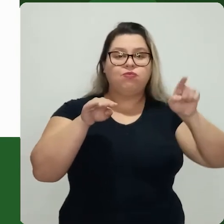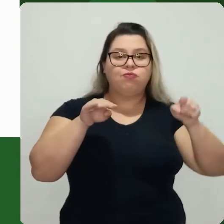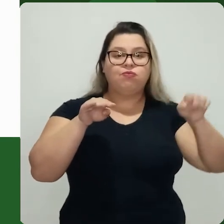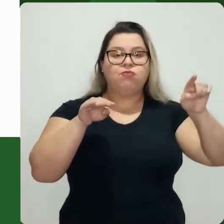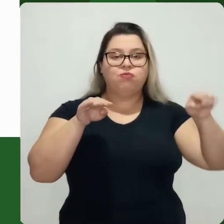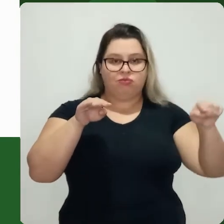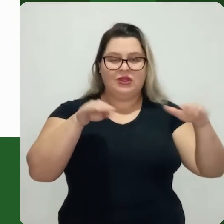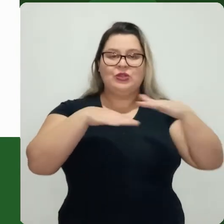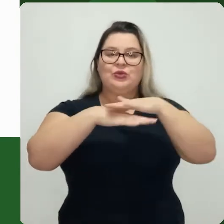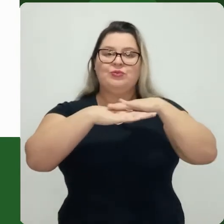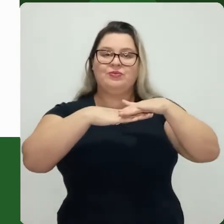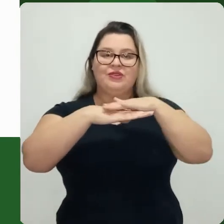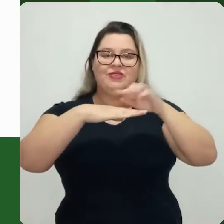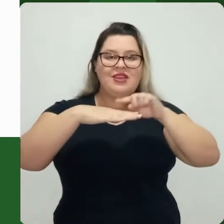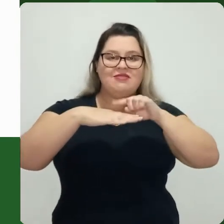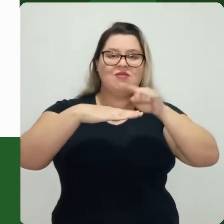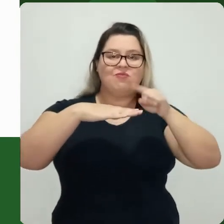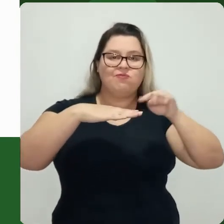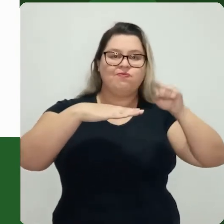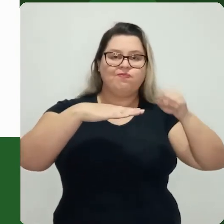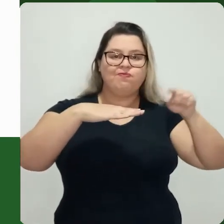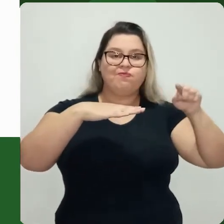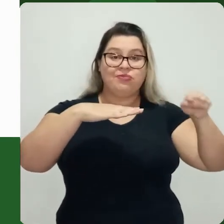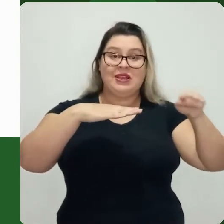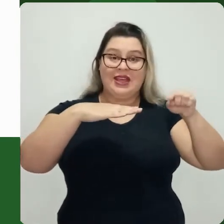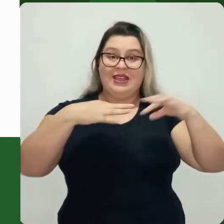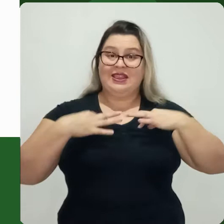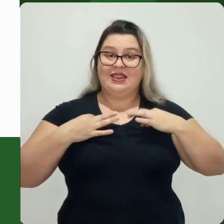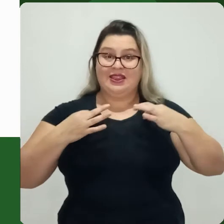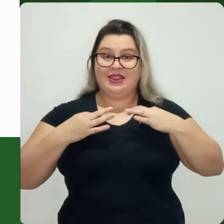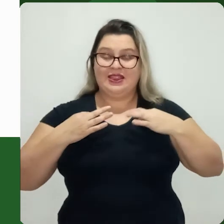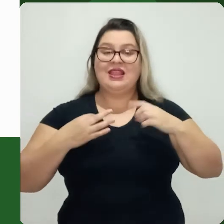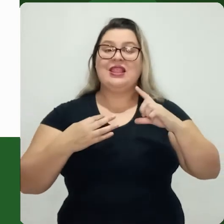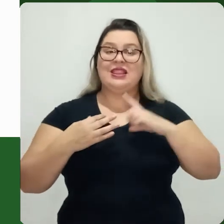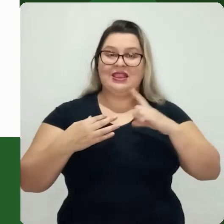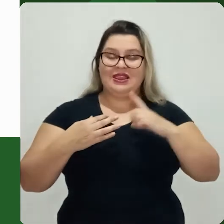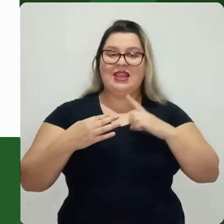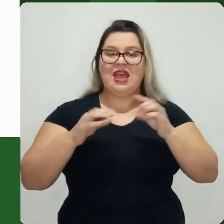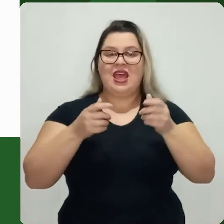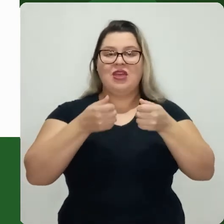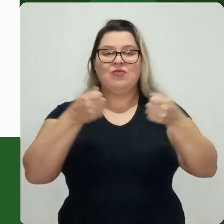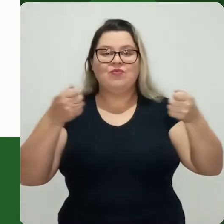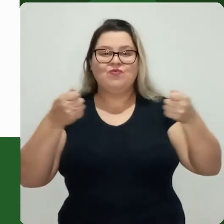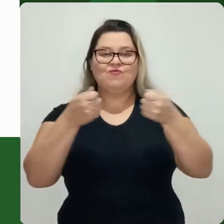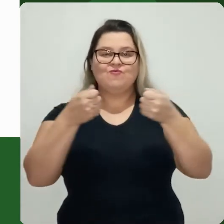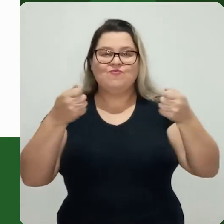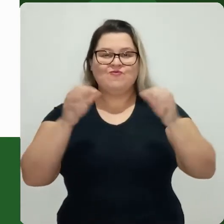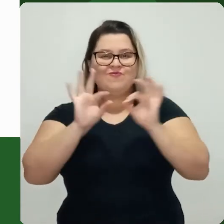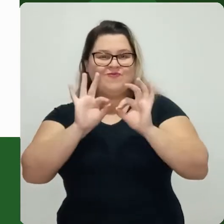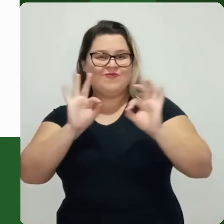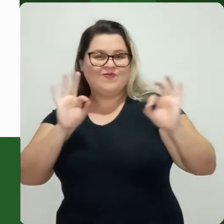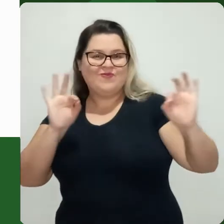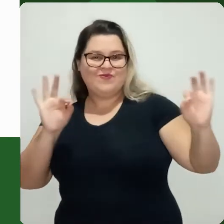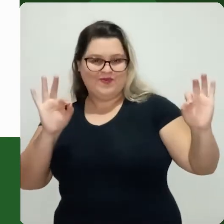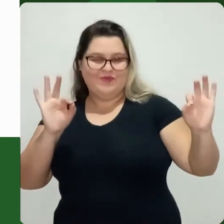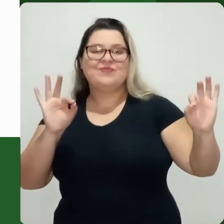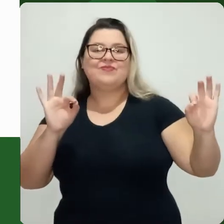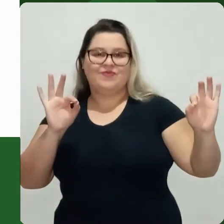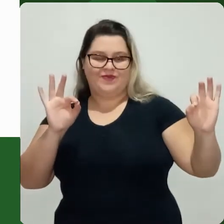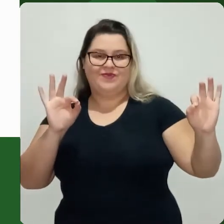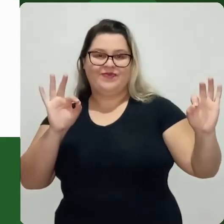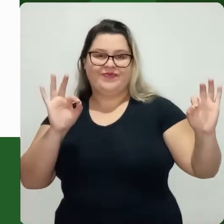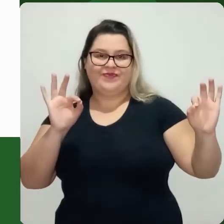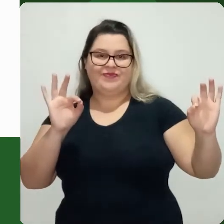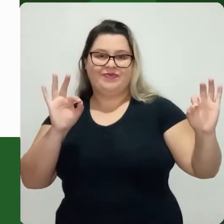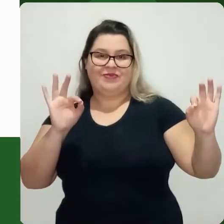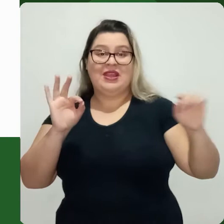aparência de nervura nas superfícies. Estes tecidos possuem uma extensibilidade muito alta na direção